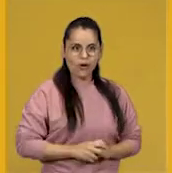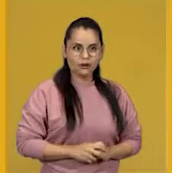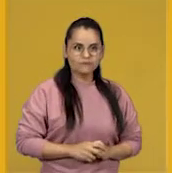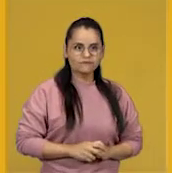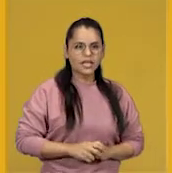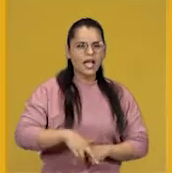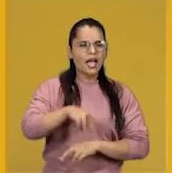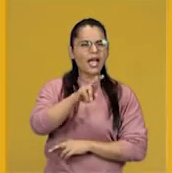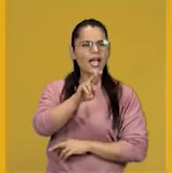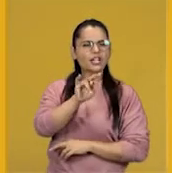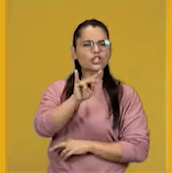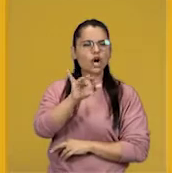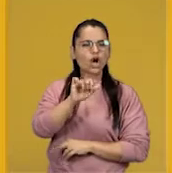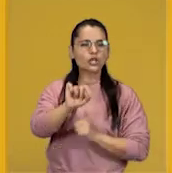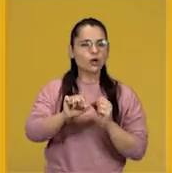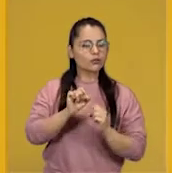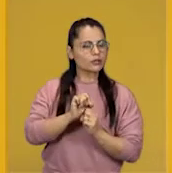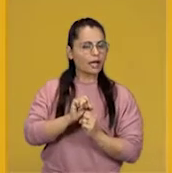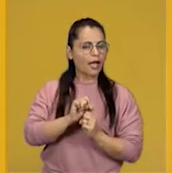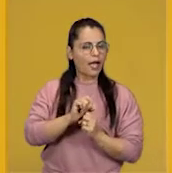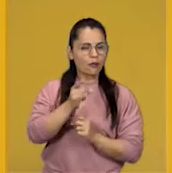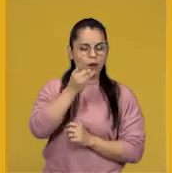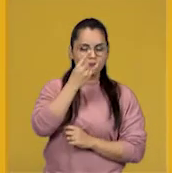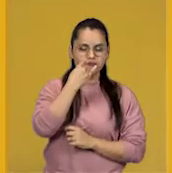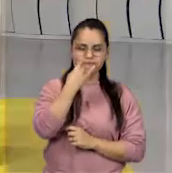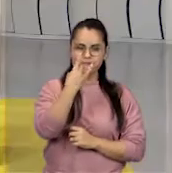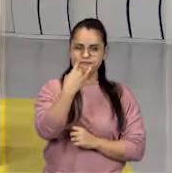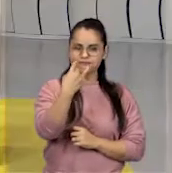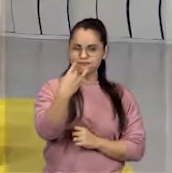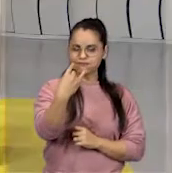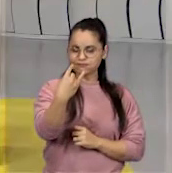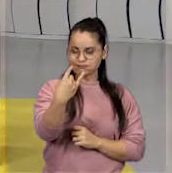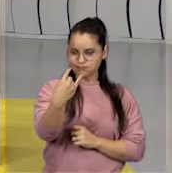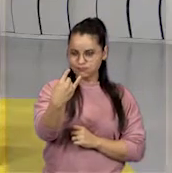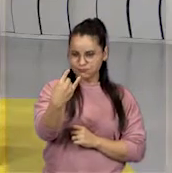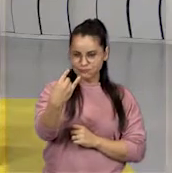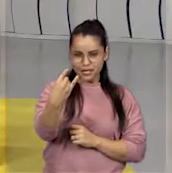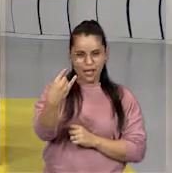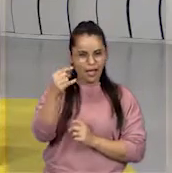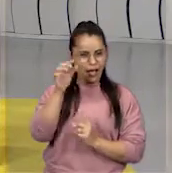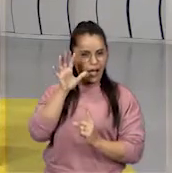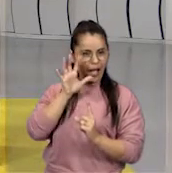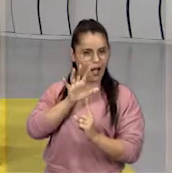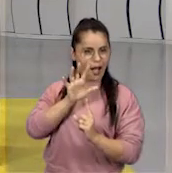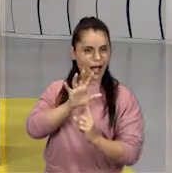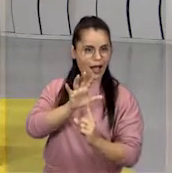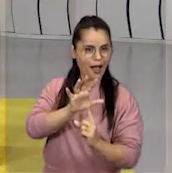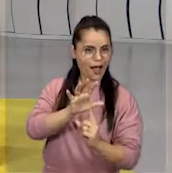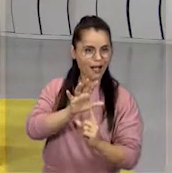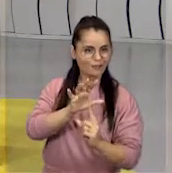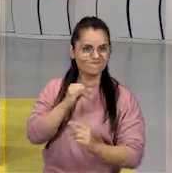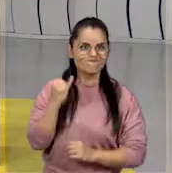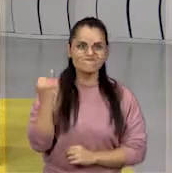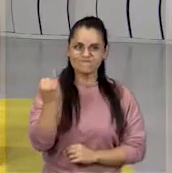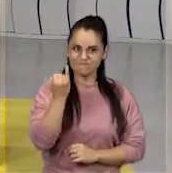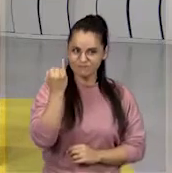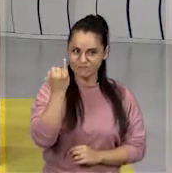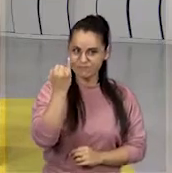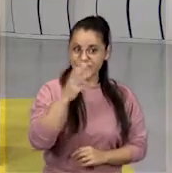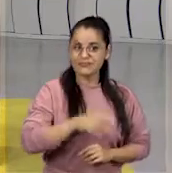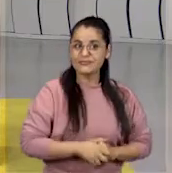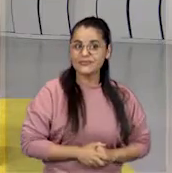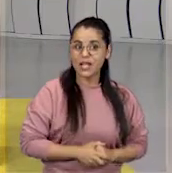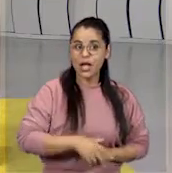é o quê? É a arte de convencer, é o poder de persuasão. Olha que importante a gente saber disso. Então, aquele que tem